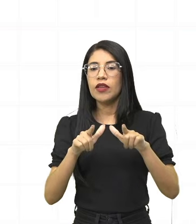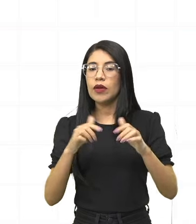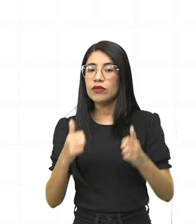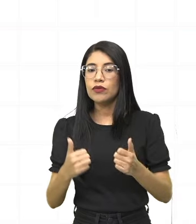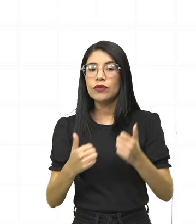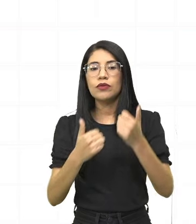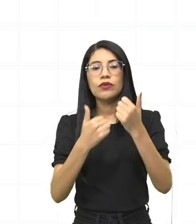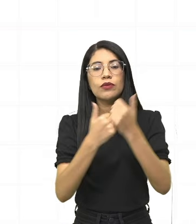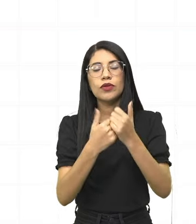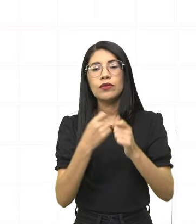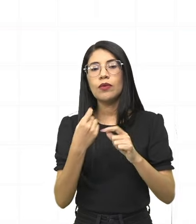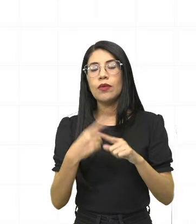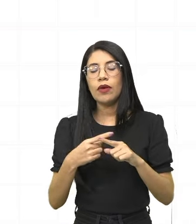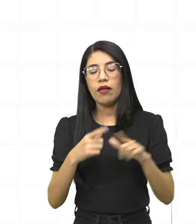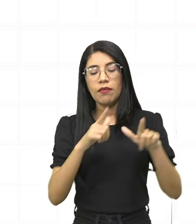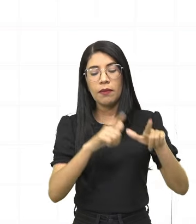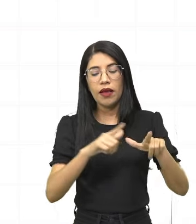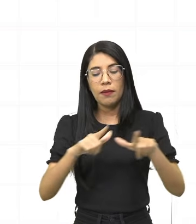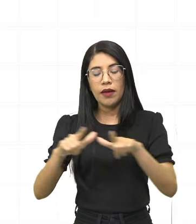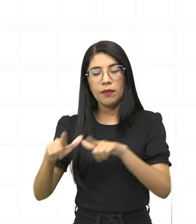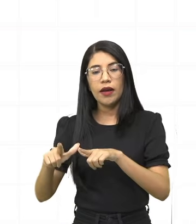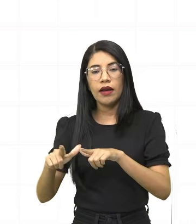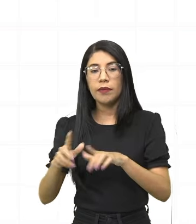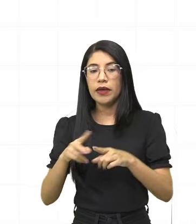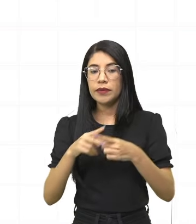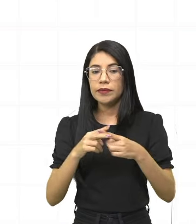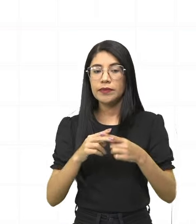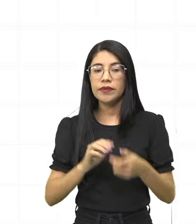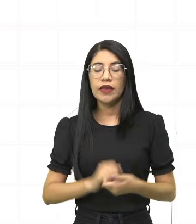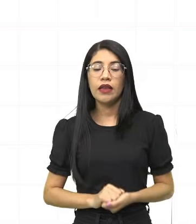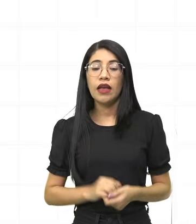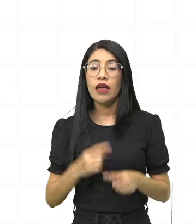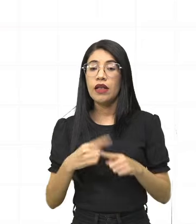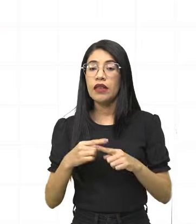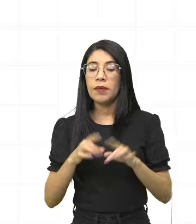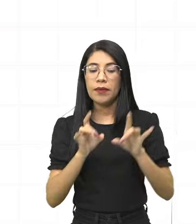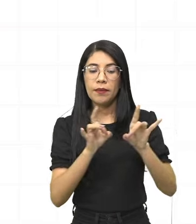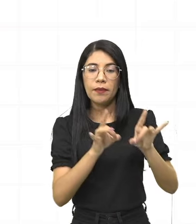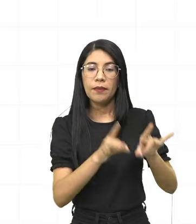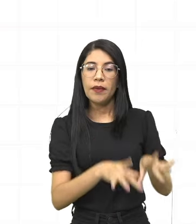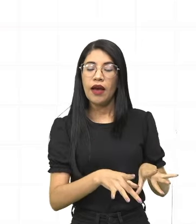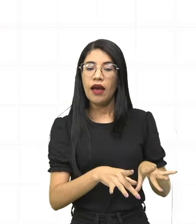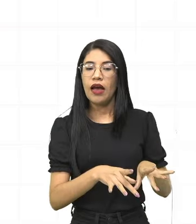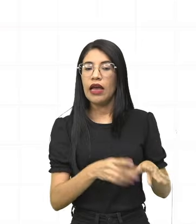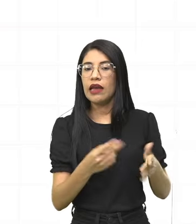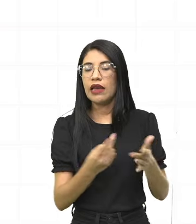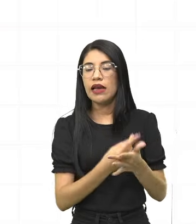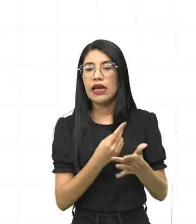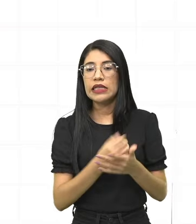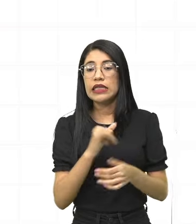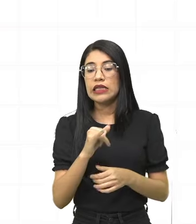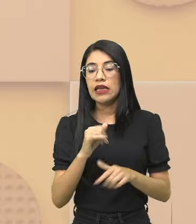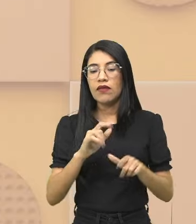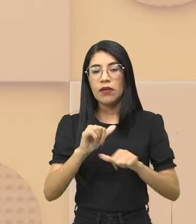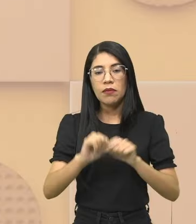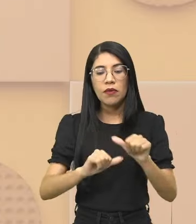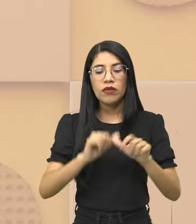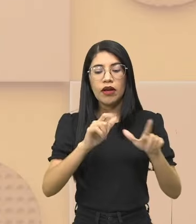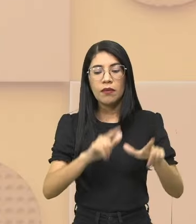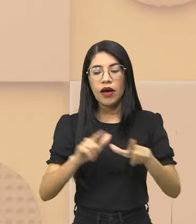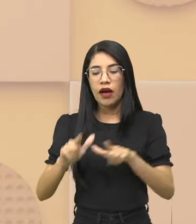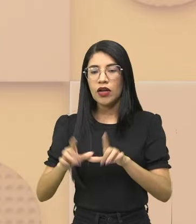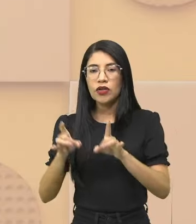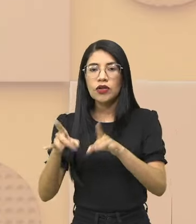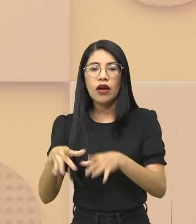substituídos por essas placas. E também o descarte inadequado, né? Se você vai trocar ali a placa, para onde que ela vai ser